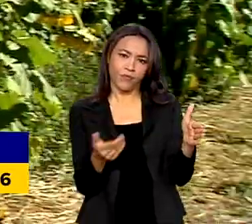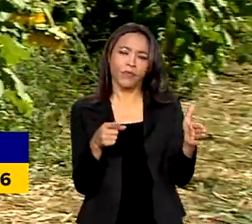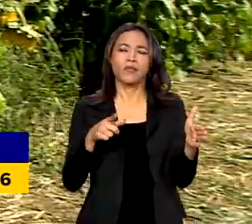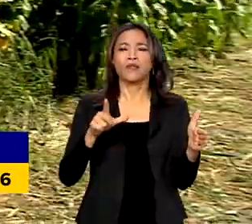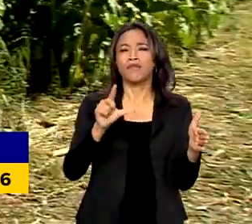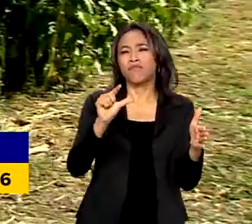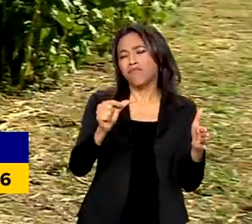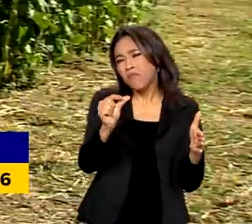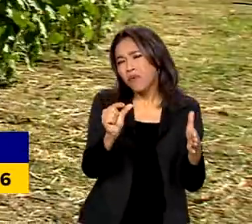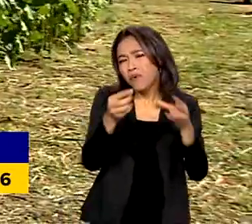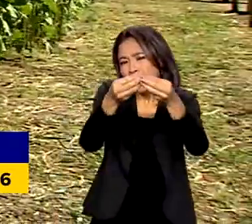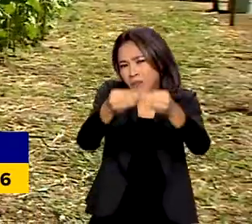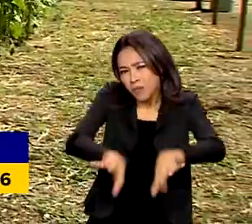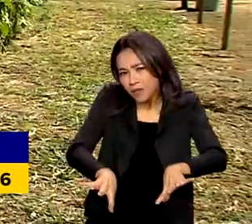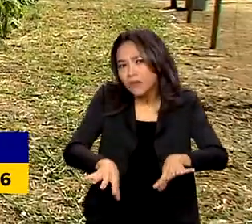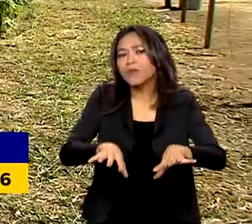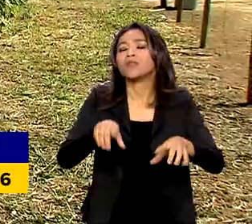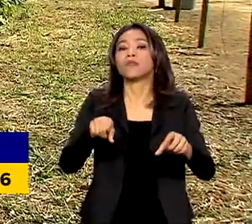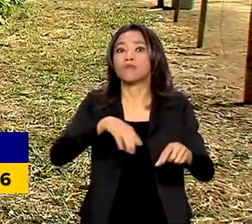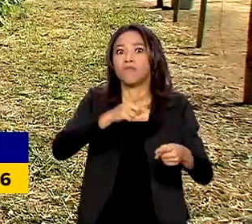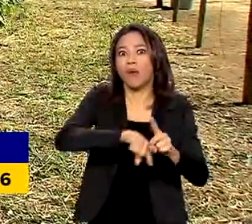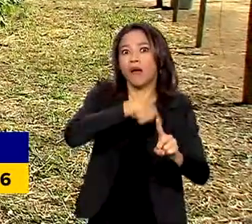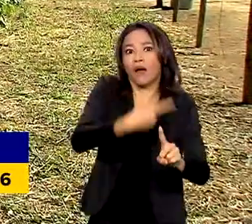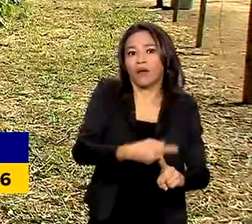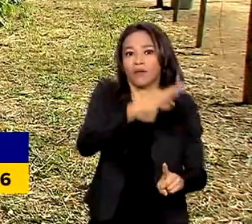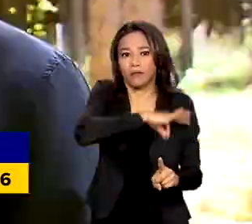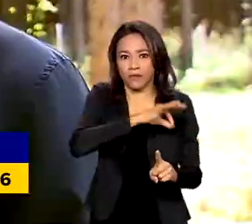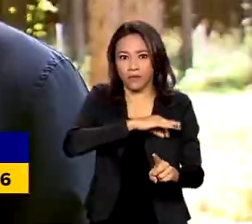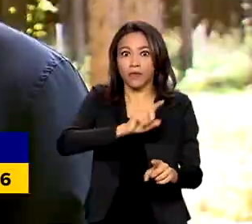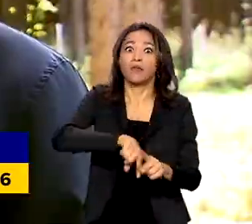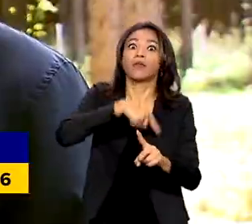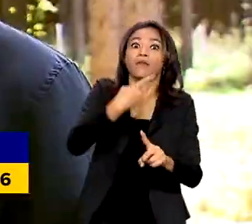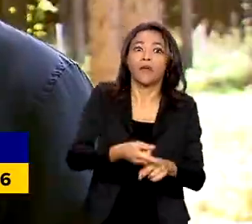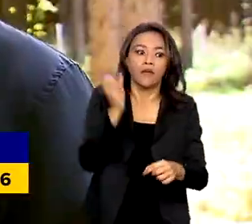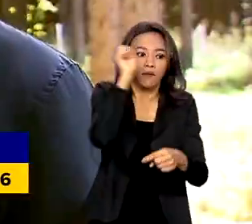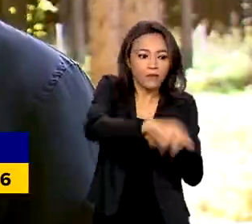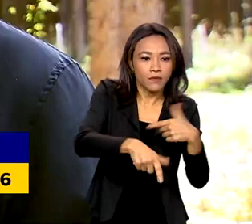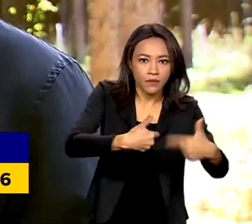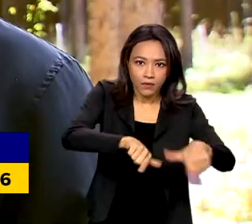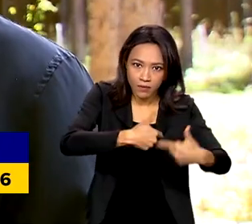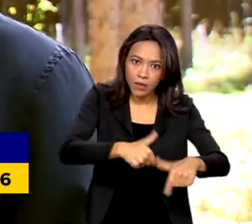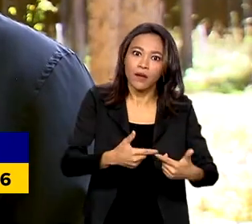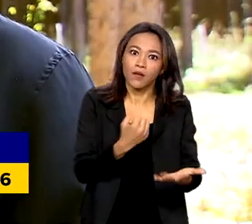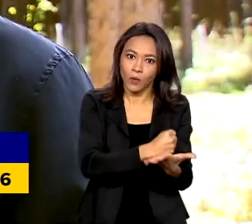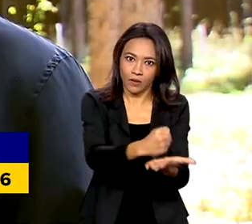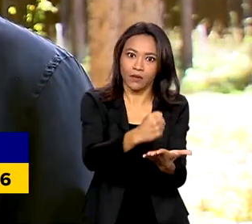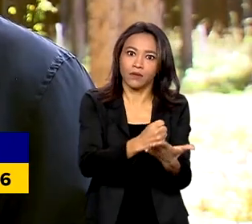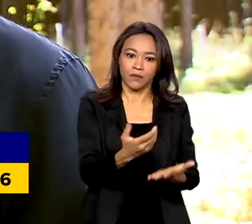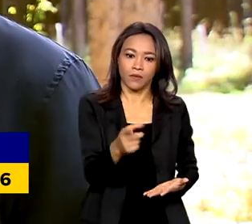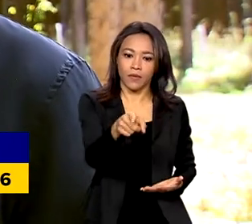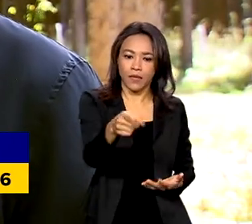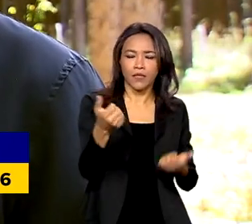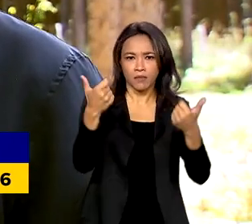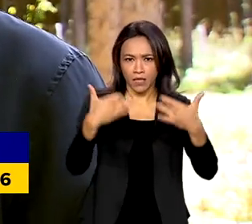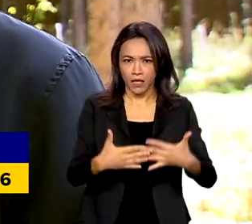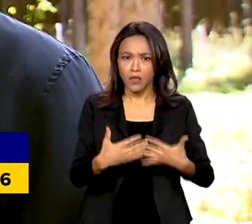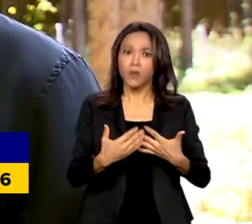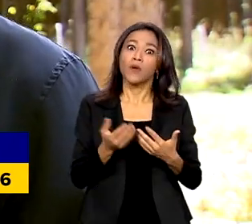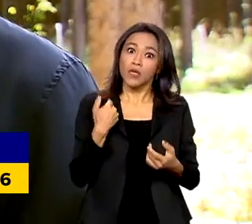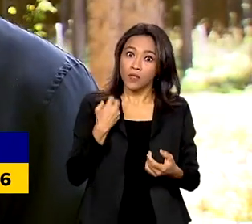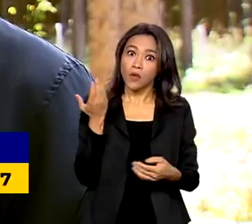impacto ambiental e mais renda e emprego no campo benefício econômico benefício para o solo